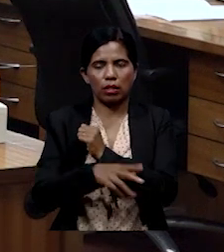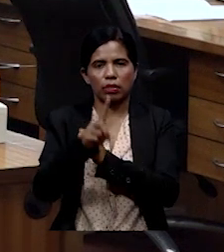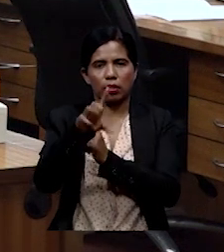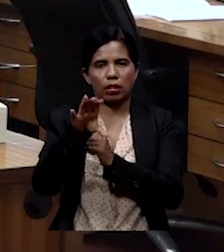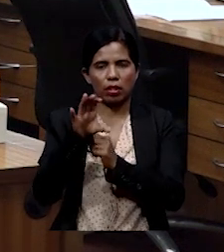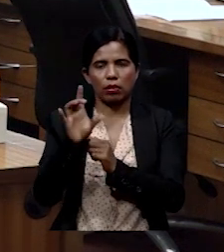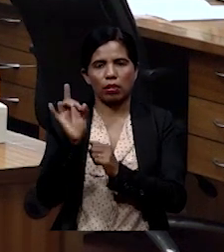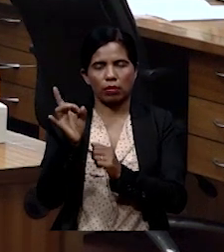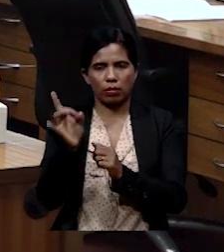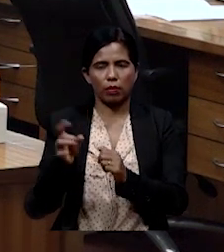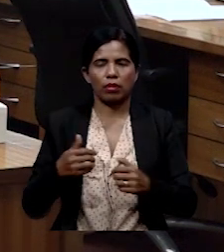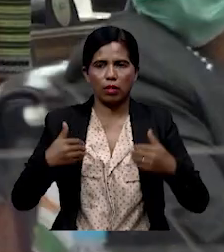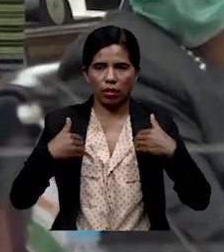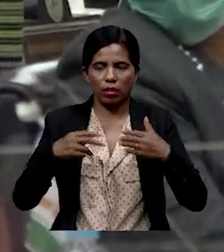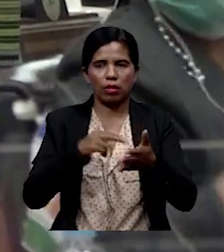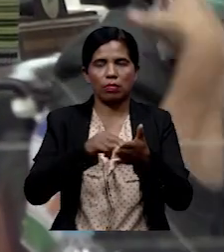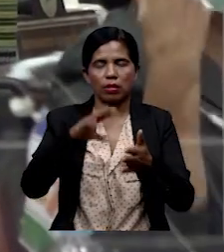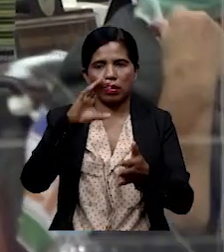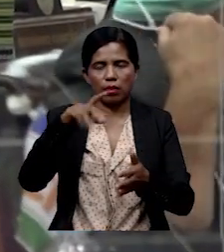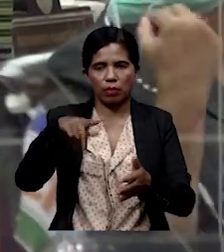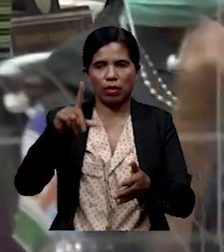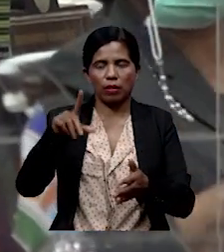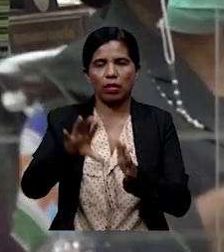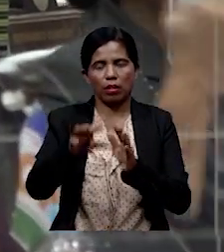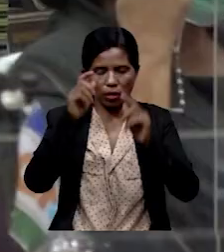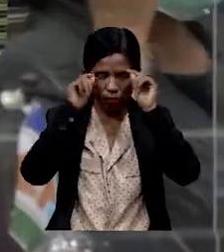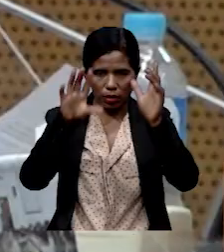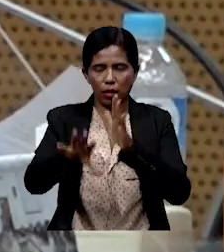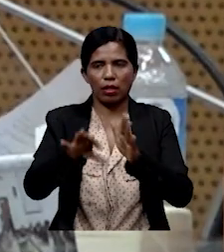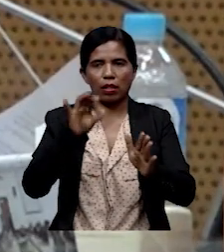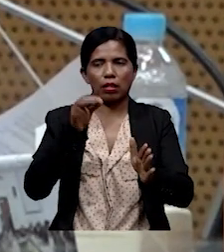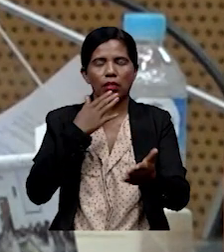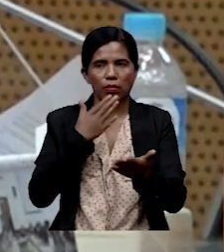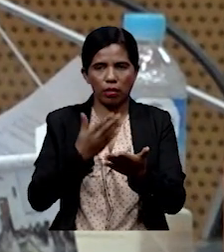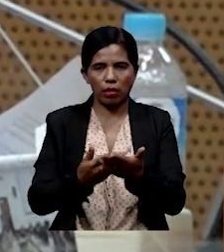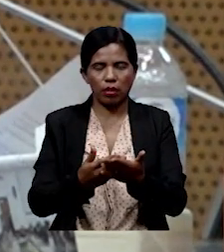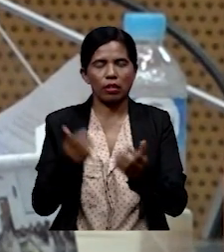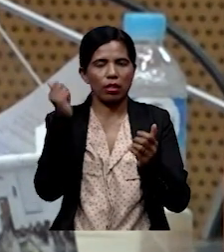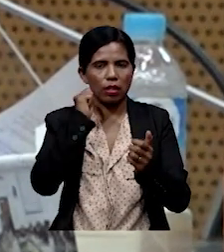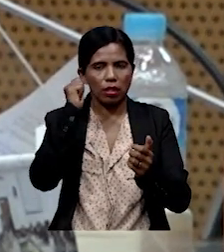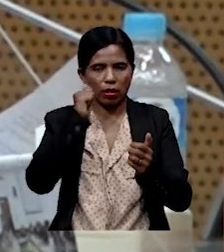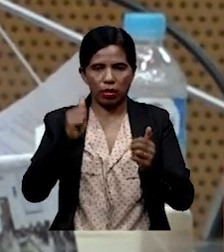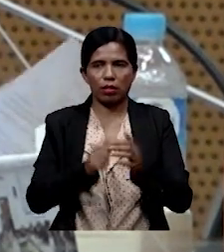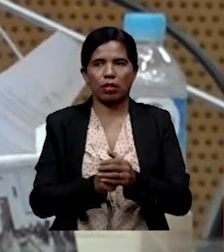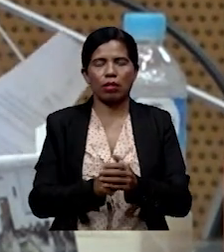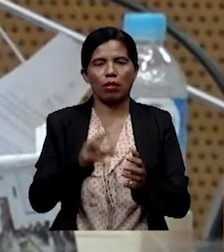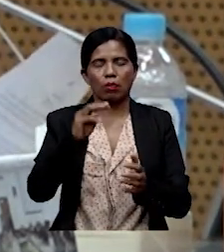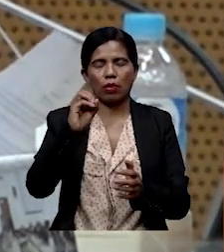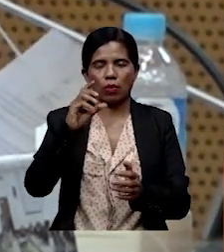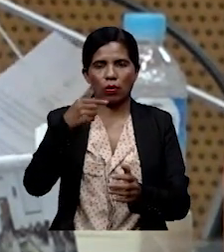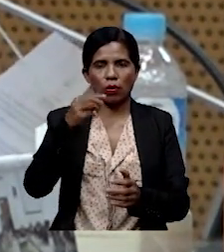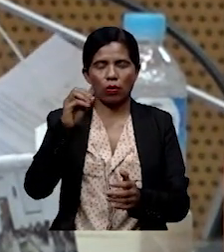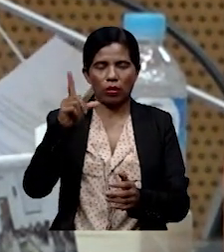Walunulu. E remos em nível CPLP, Timor-Leste retan classificação de Acliu, no Ia Ásia Pacífico, Mongolia, Butan,